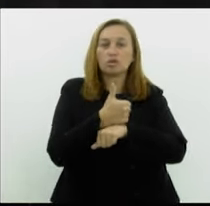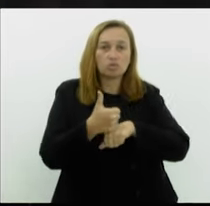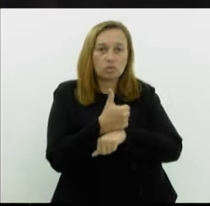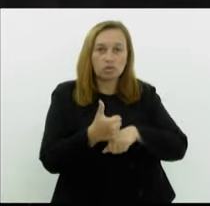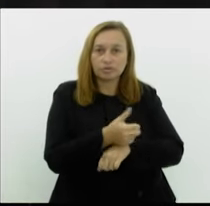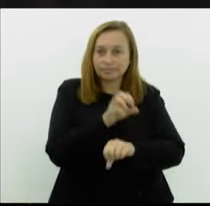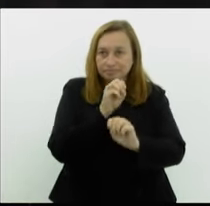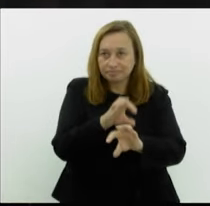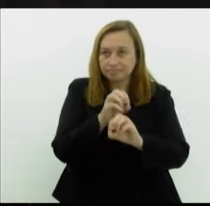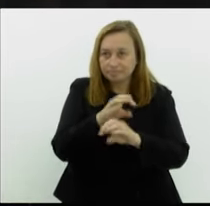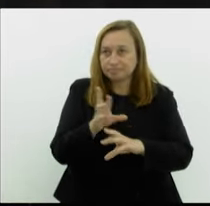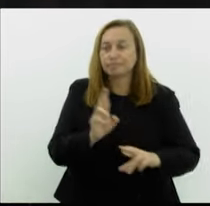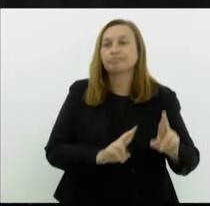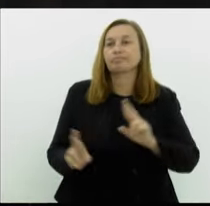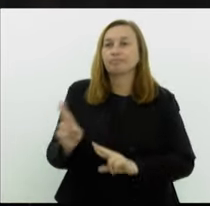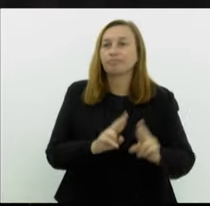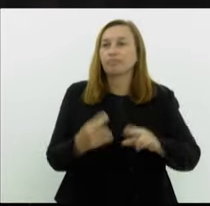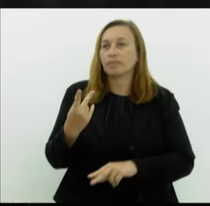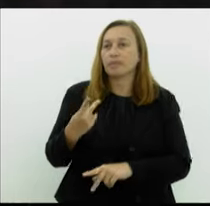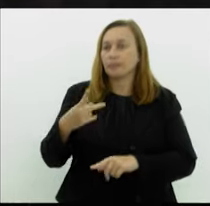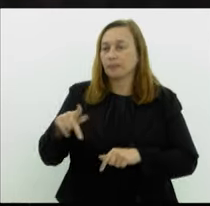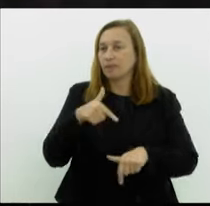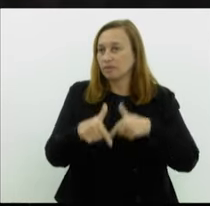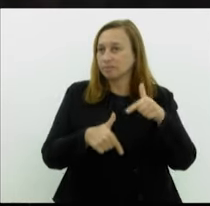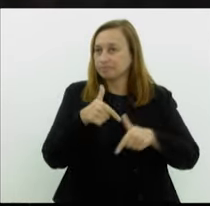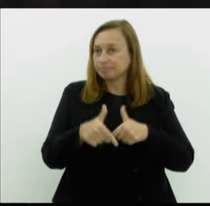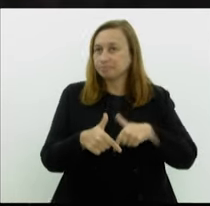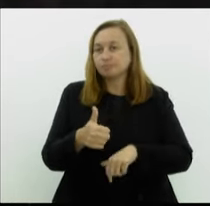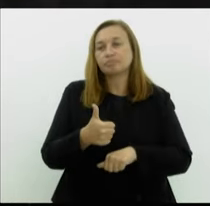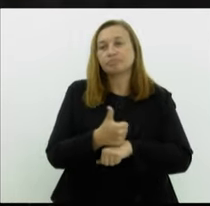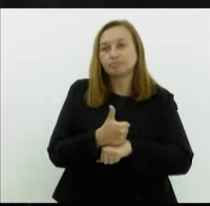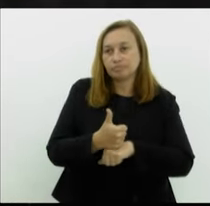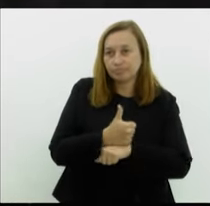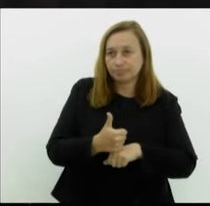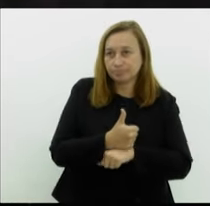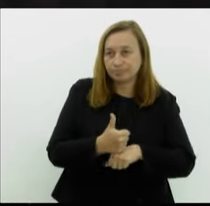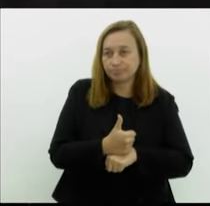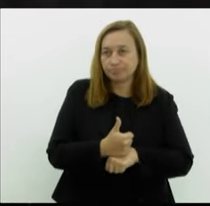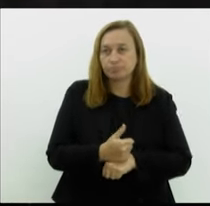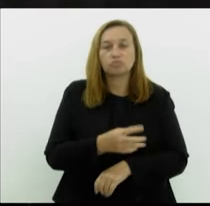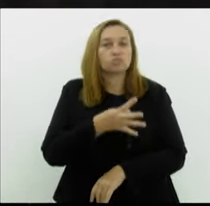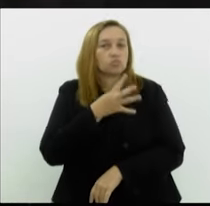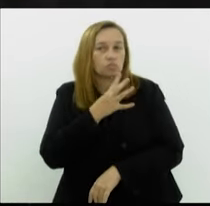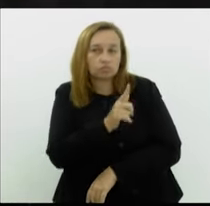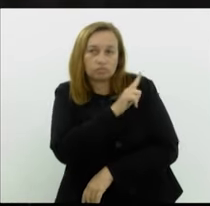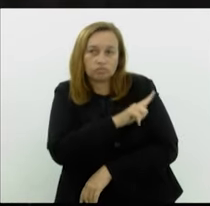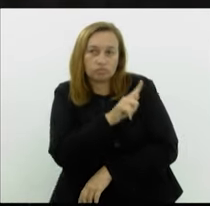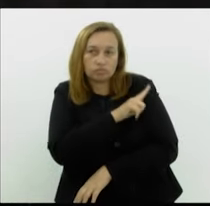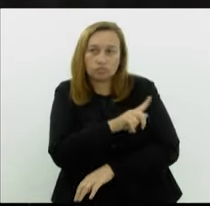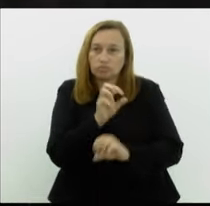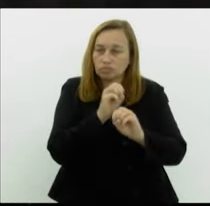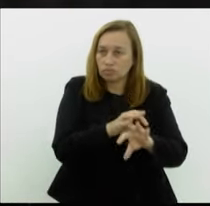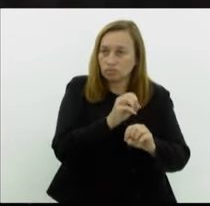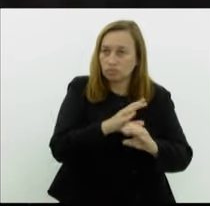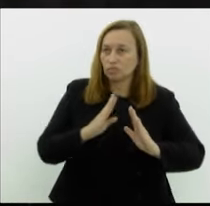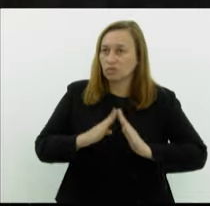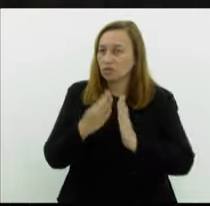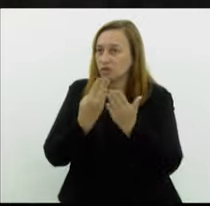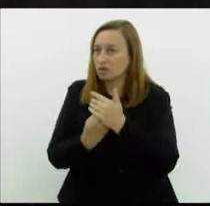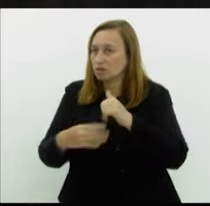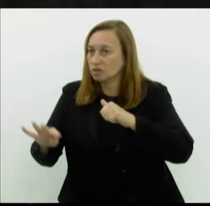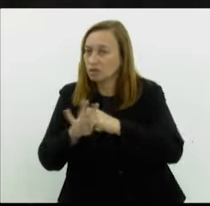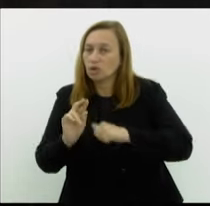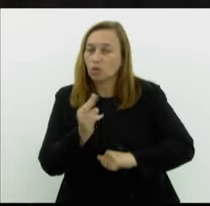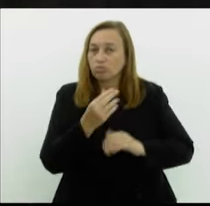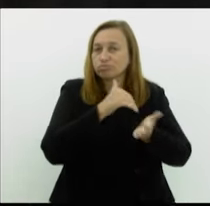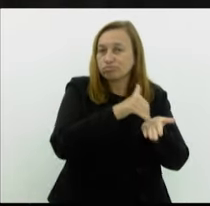educação em relação à sua atividade docente e o reconhecimento pelos gestores da educação, seja da FAETEC, seja da SEDUC,